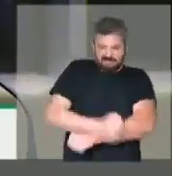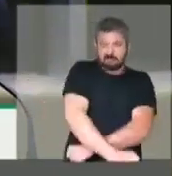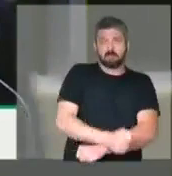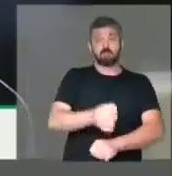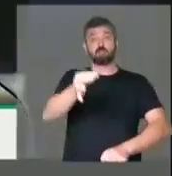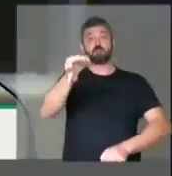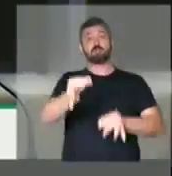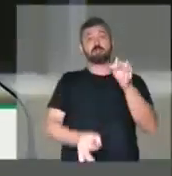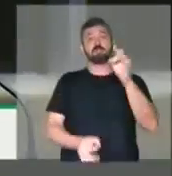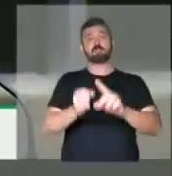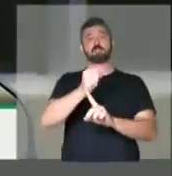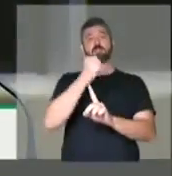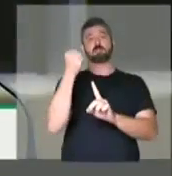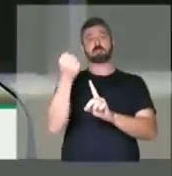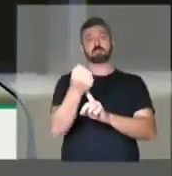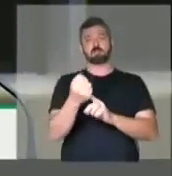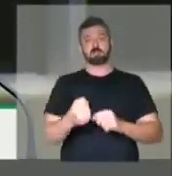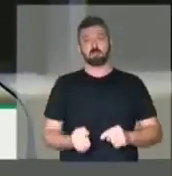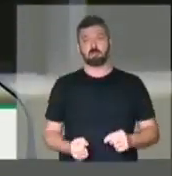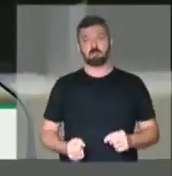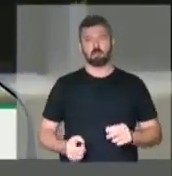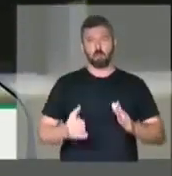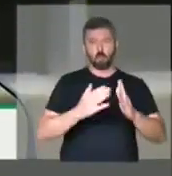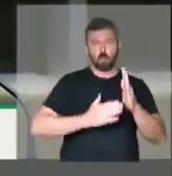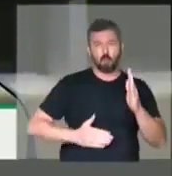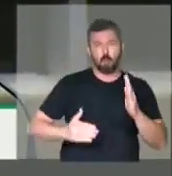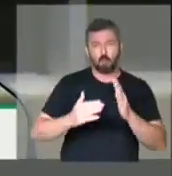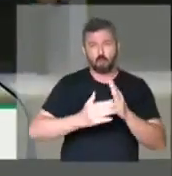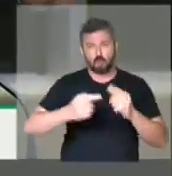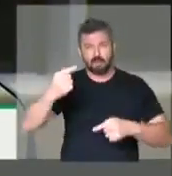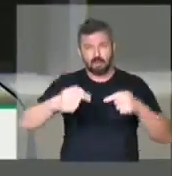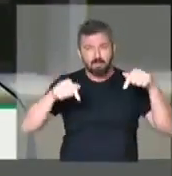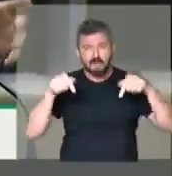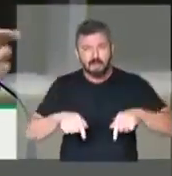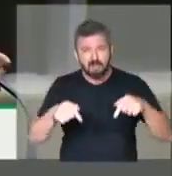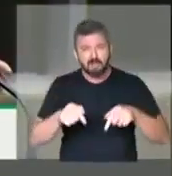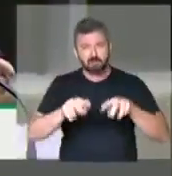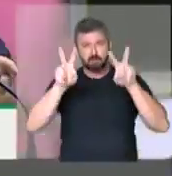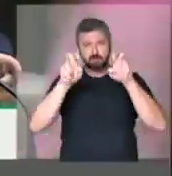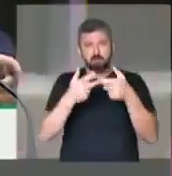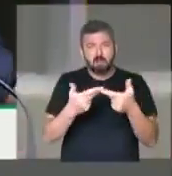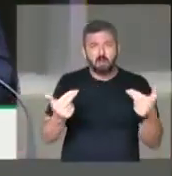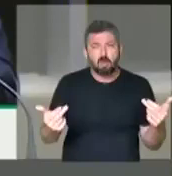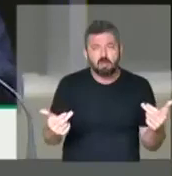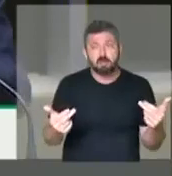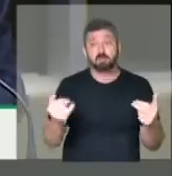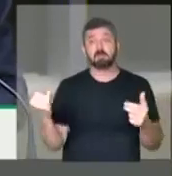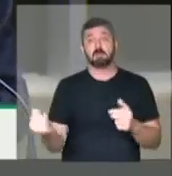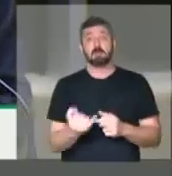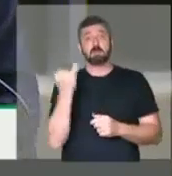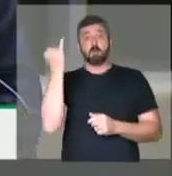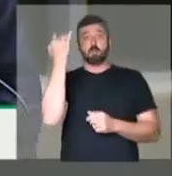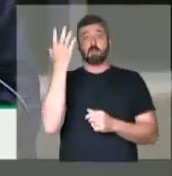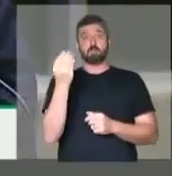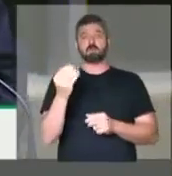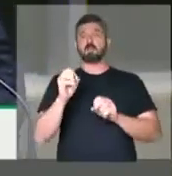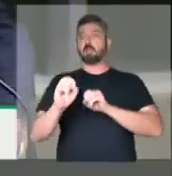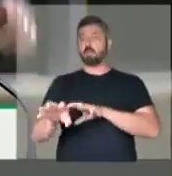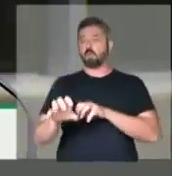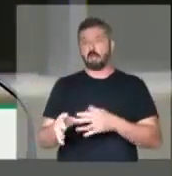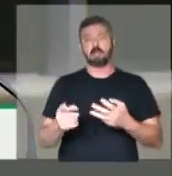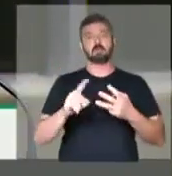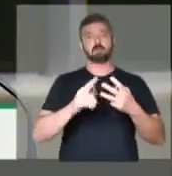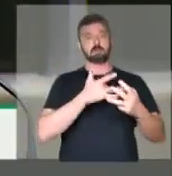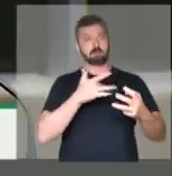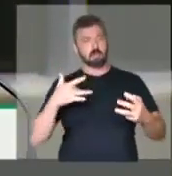justiça social. Todos os debates que nós fazemos aqui sobre temas importantíssimos como